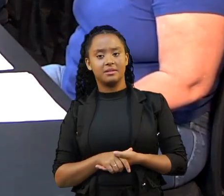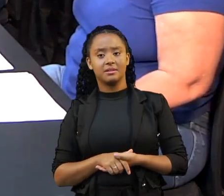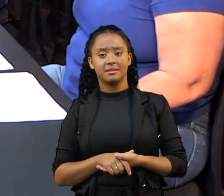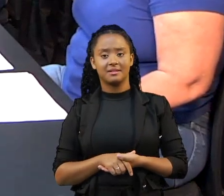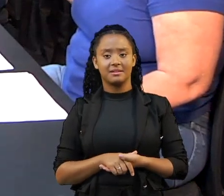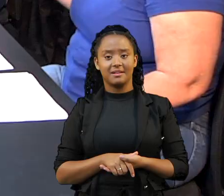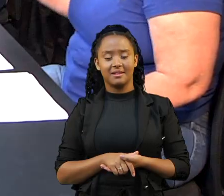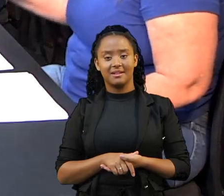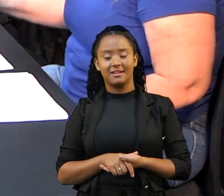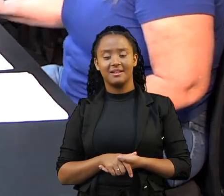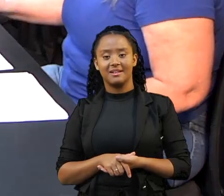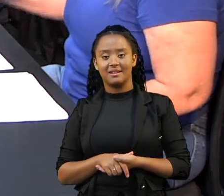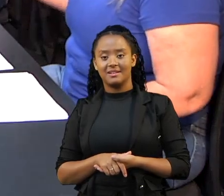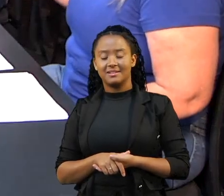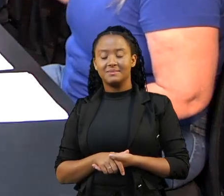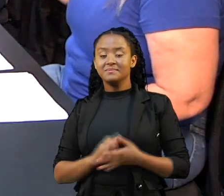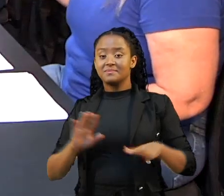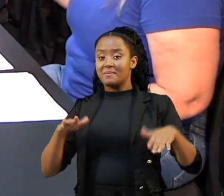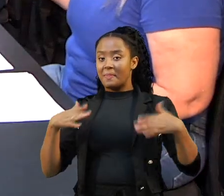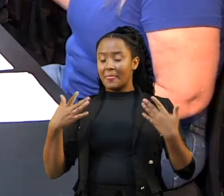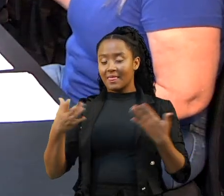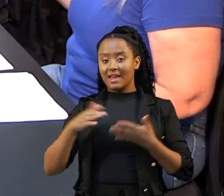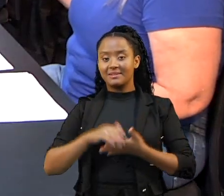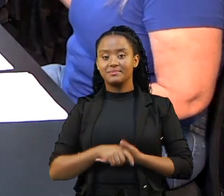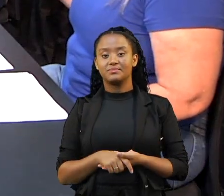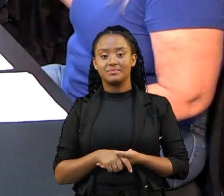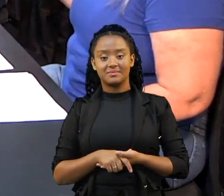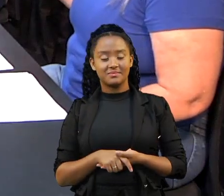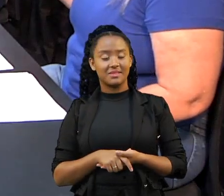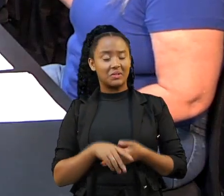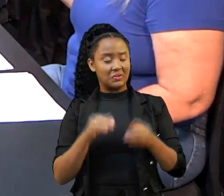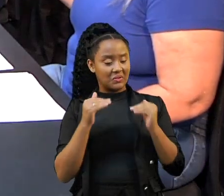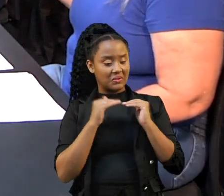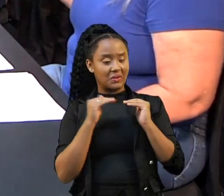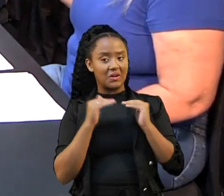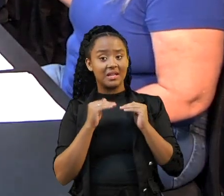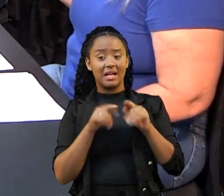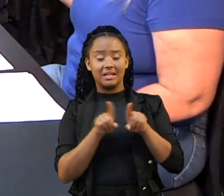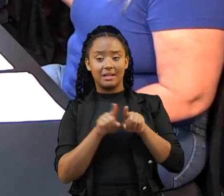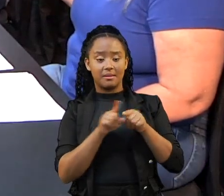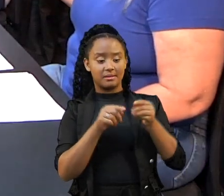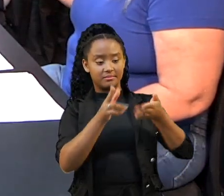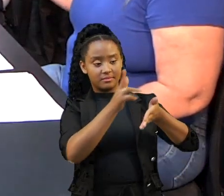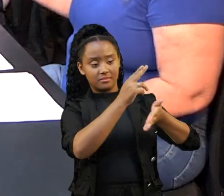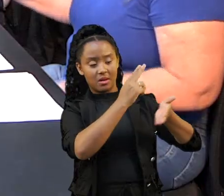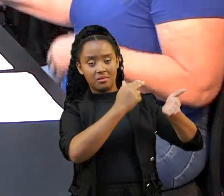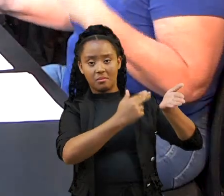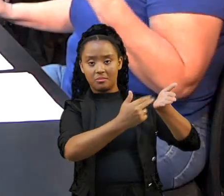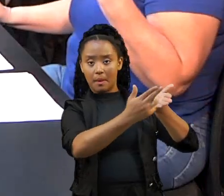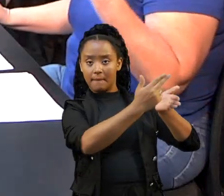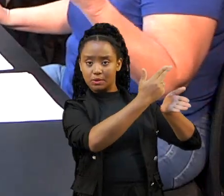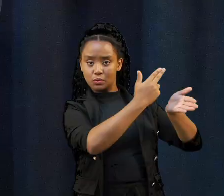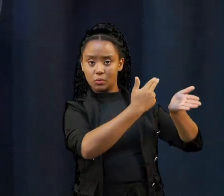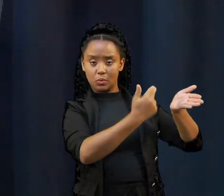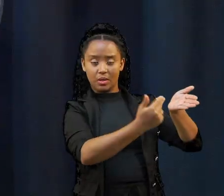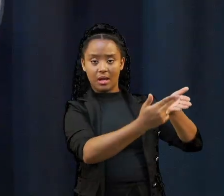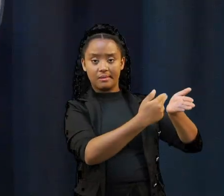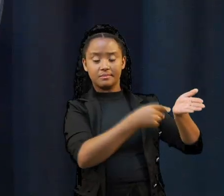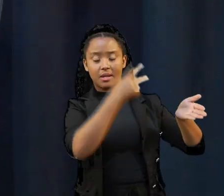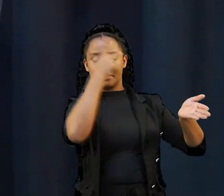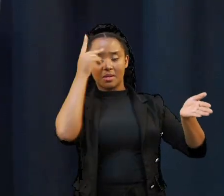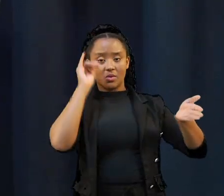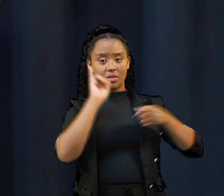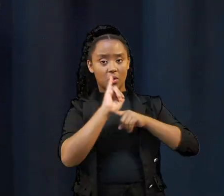Hugo? Ela trouxe uma pinta, faz tela poesia. aqui. Pois é. Trouxe uma tela. Quem está nos assistindo no YouTube